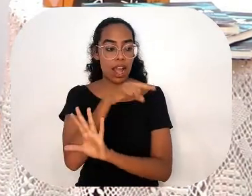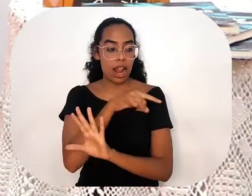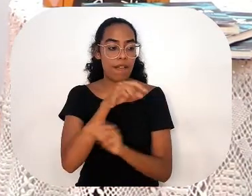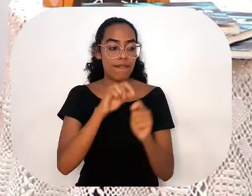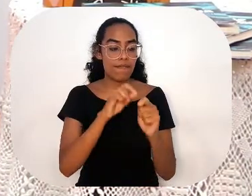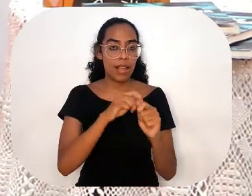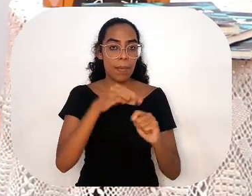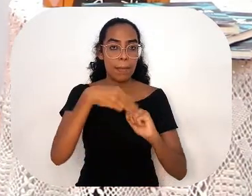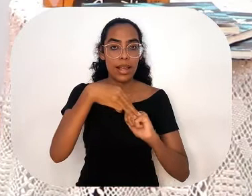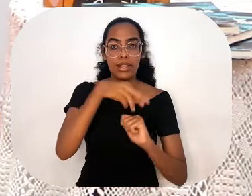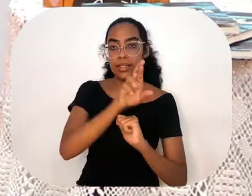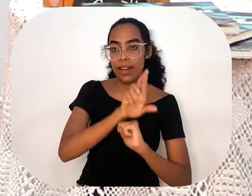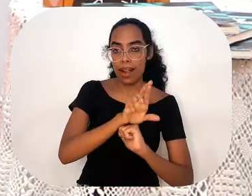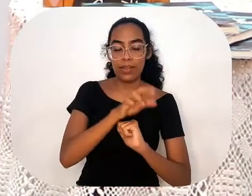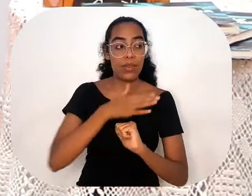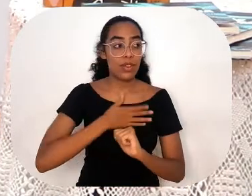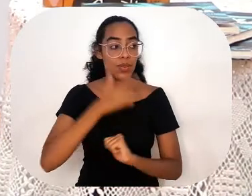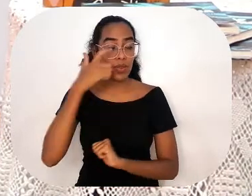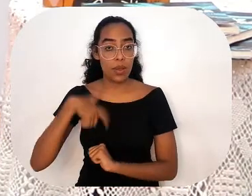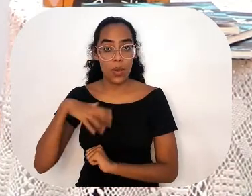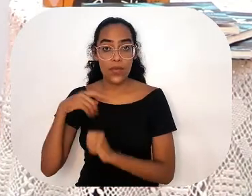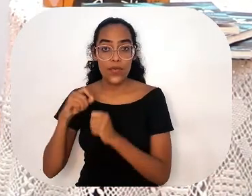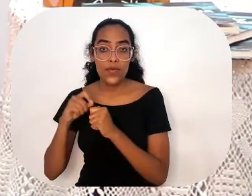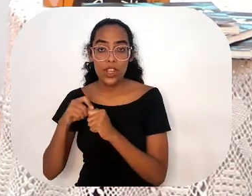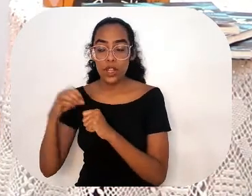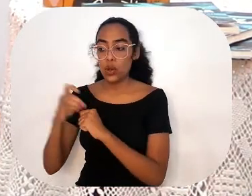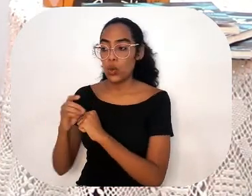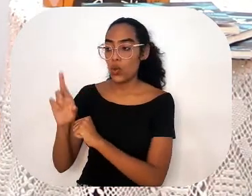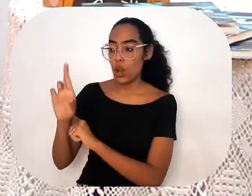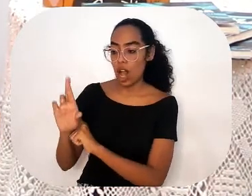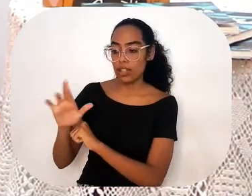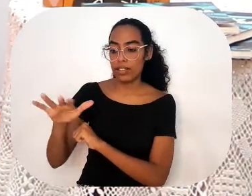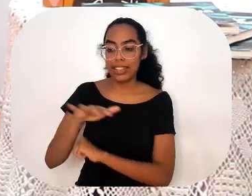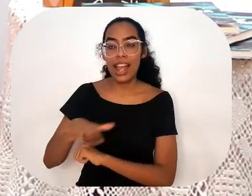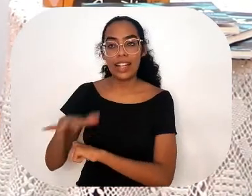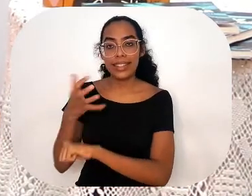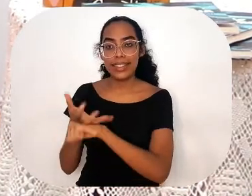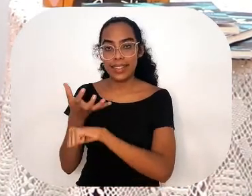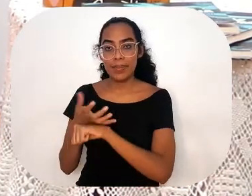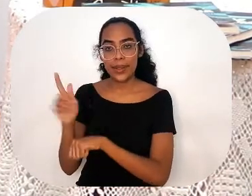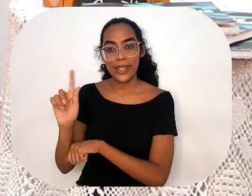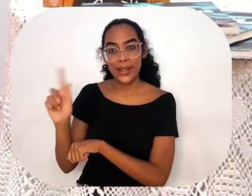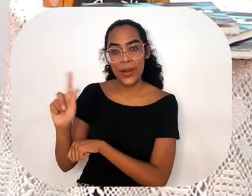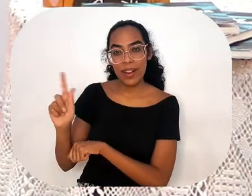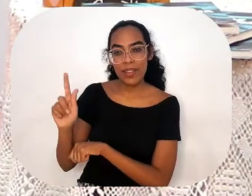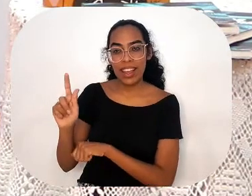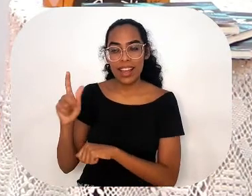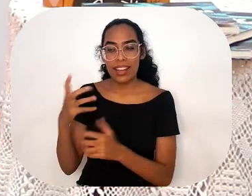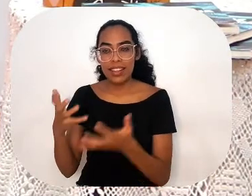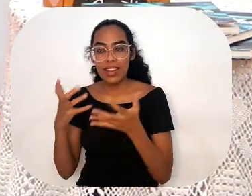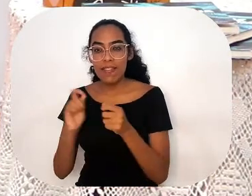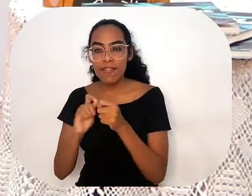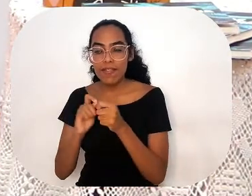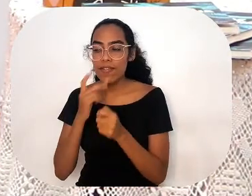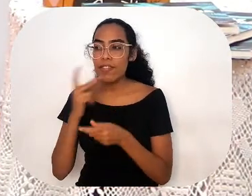o mestrado sobre Raquel de Queiroz eu tive alegria o doutorado sobre Raquel de Queiroz na geografia né tá